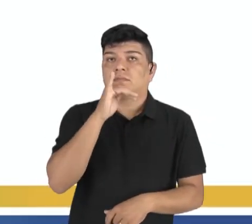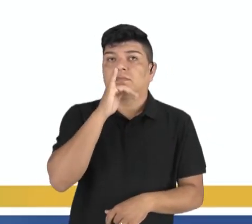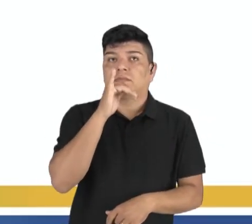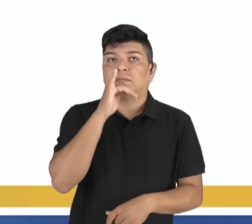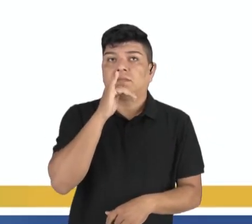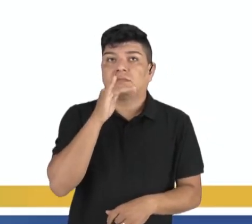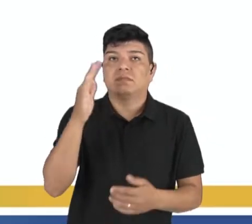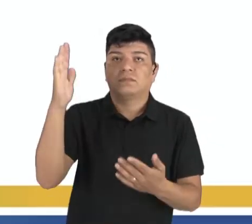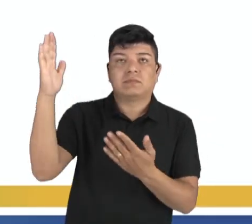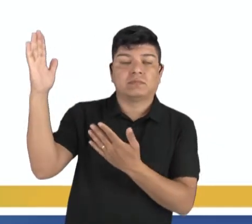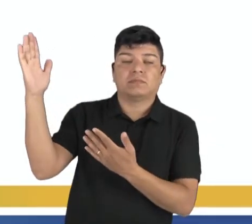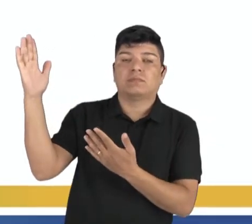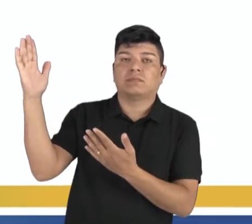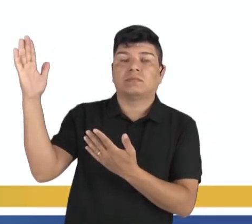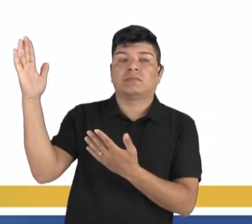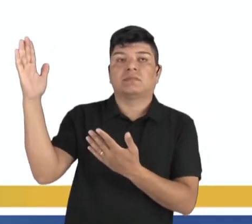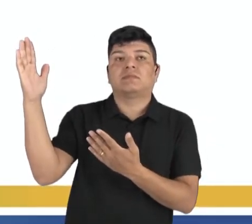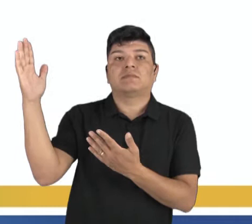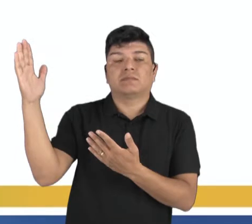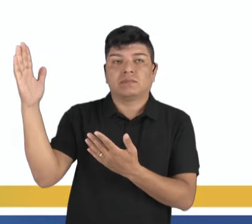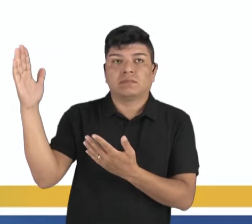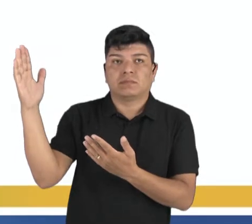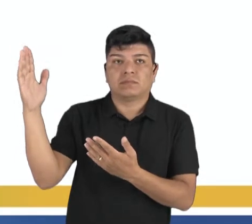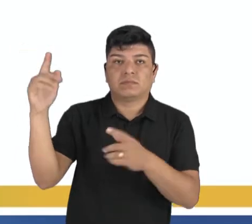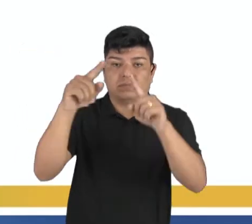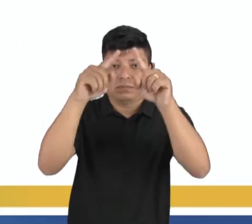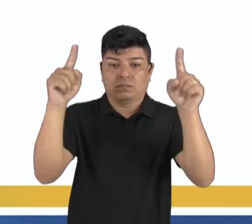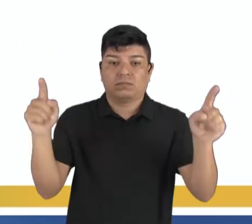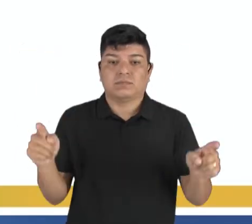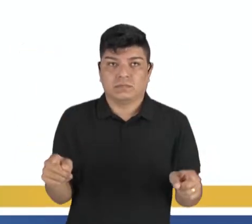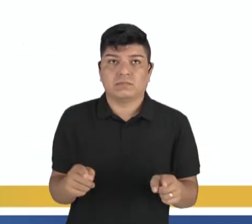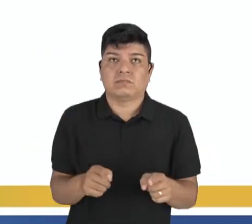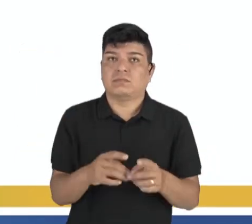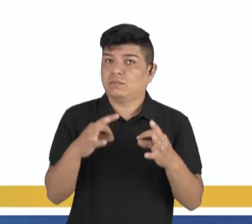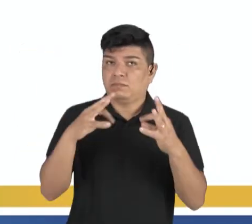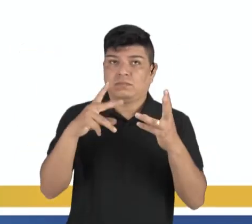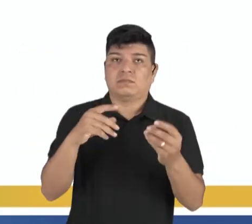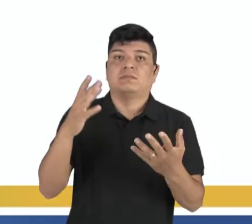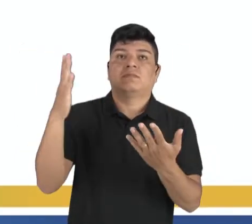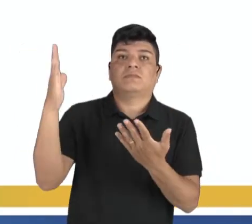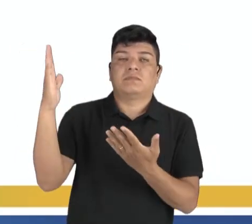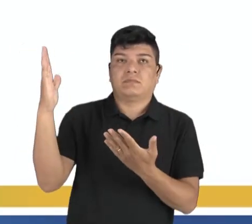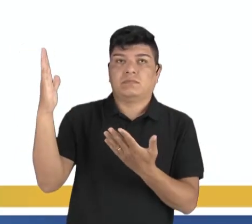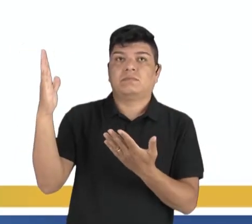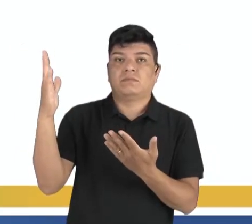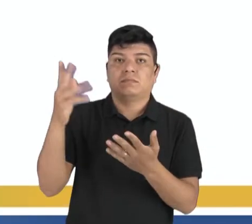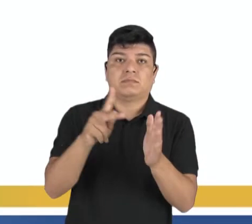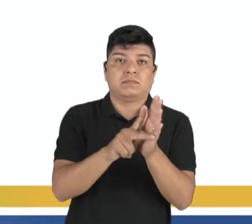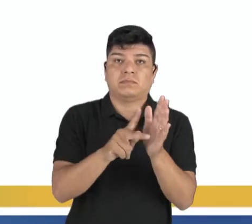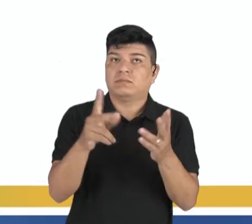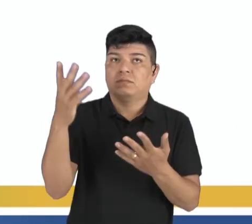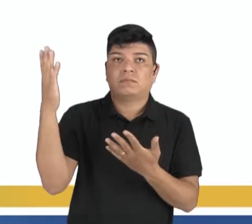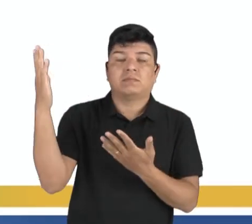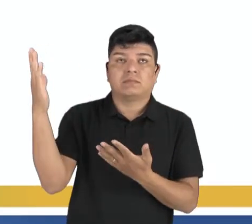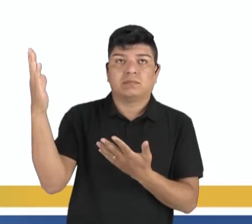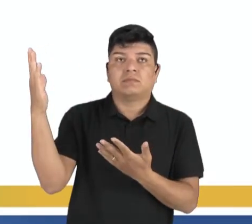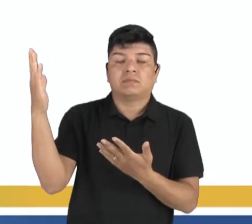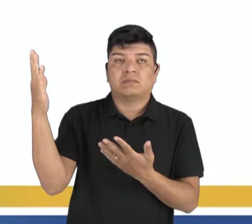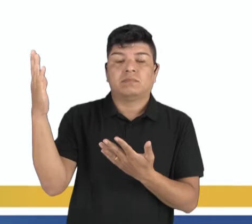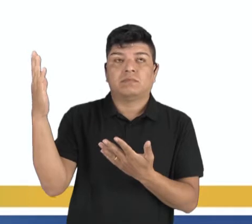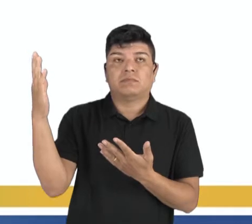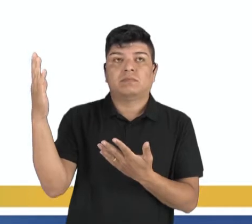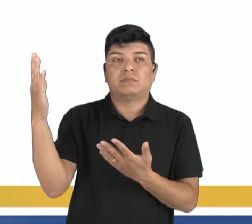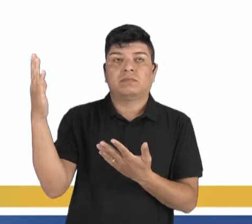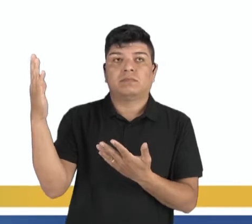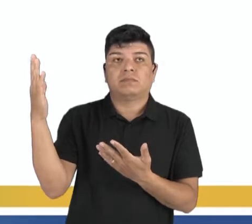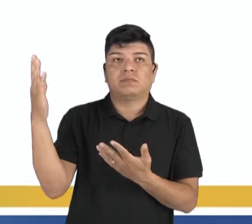de figuras com simetria de rotação serve que nós obtemos a mesma figura bom